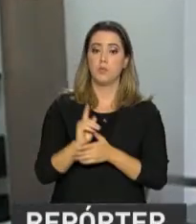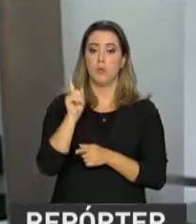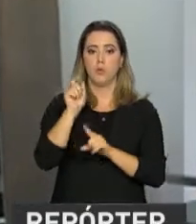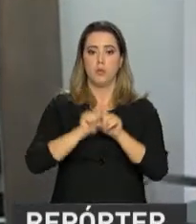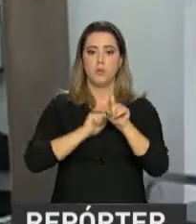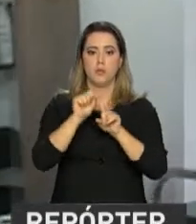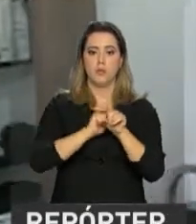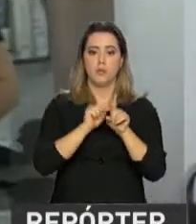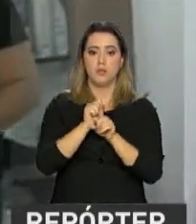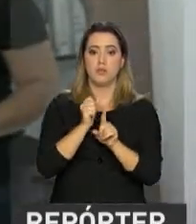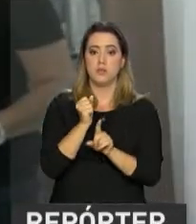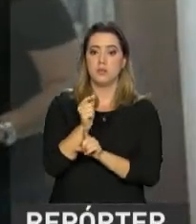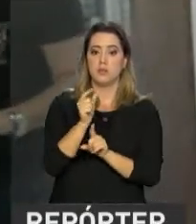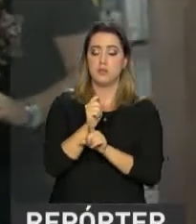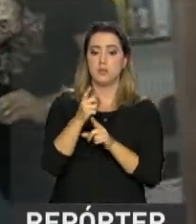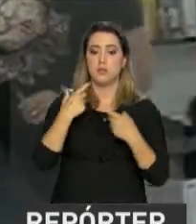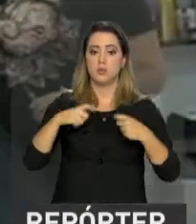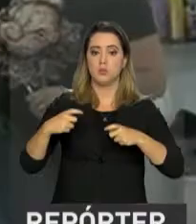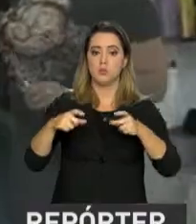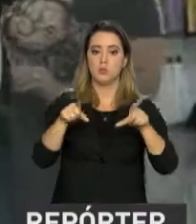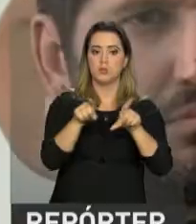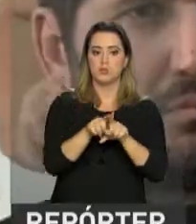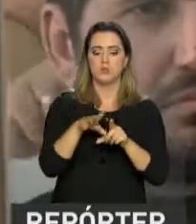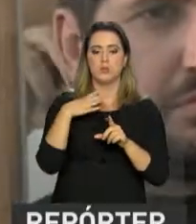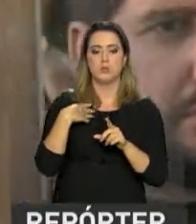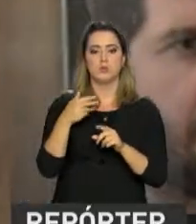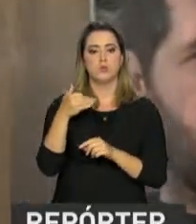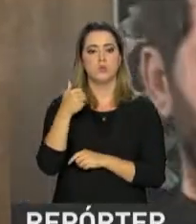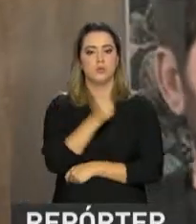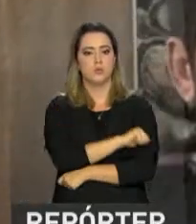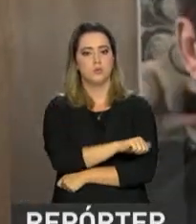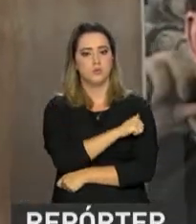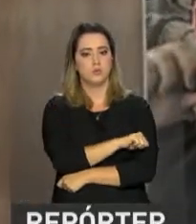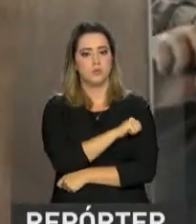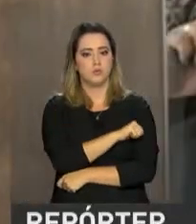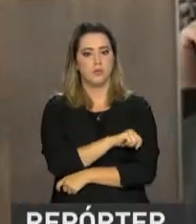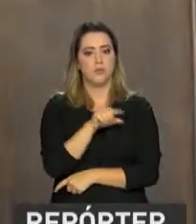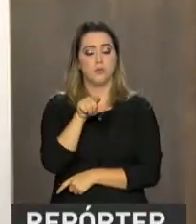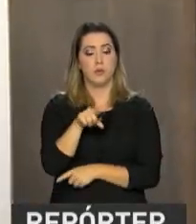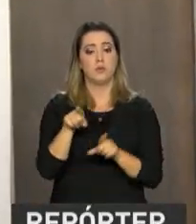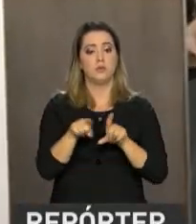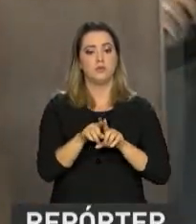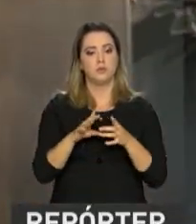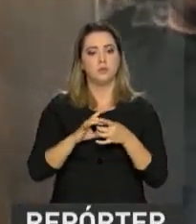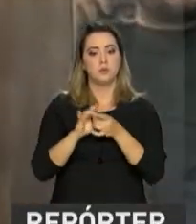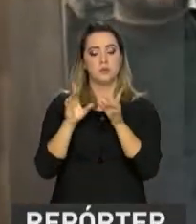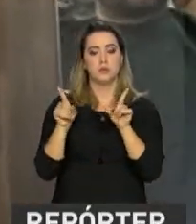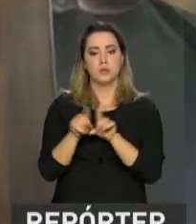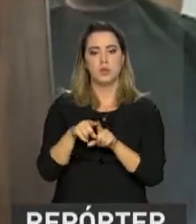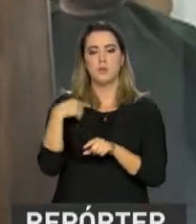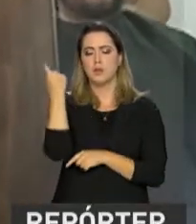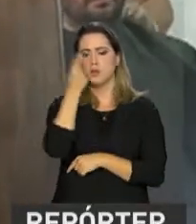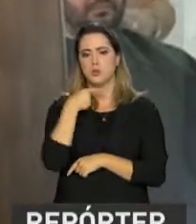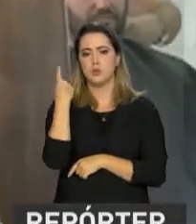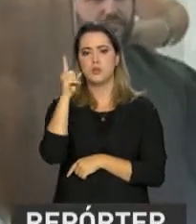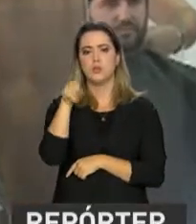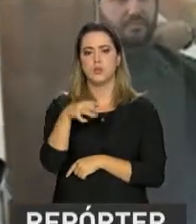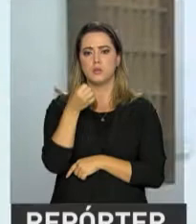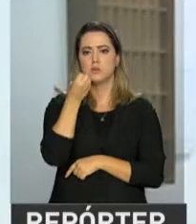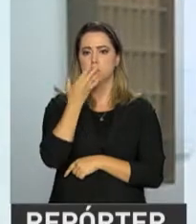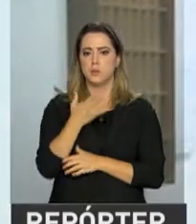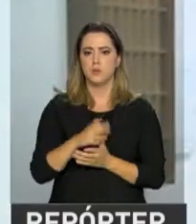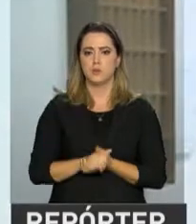resolveu alugar uma cadeira neste espaço no centro do rio de janeiro para diego a liberdade de horários é uma vantagem